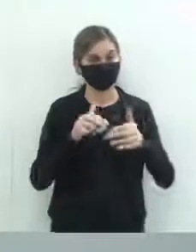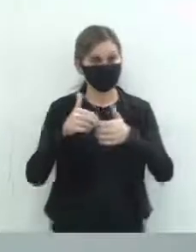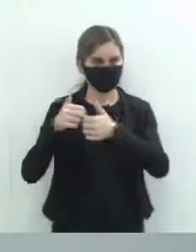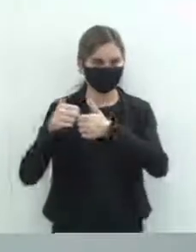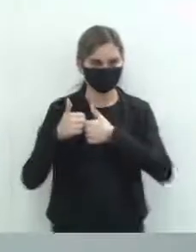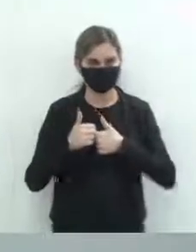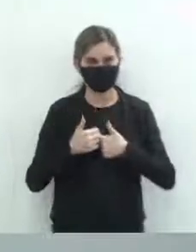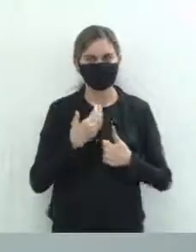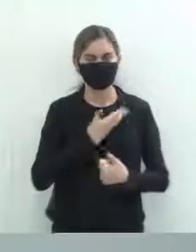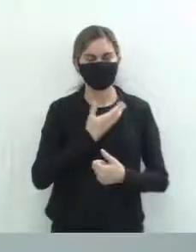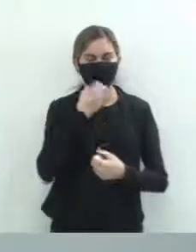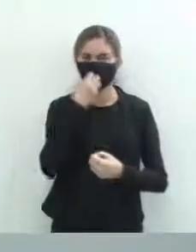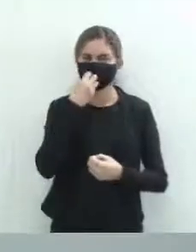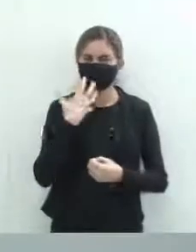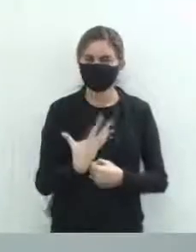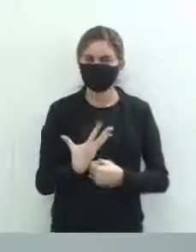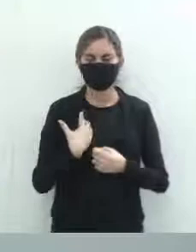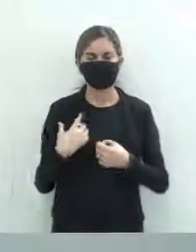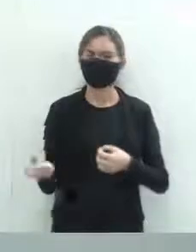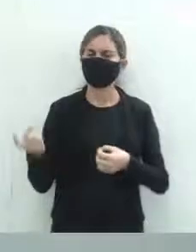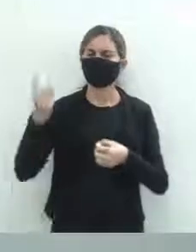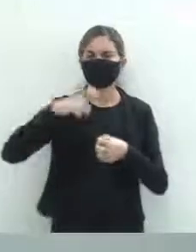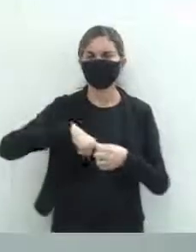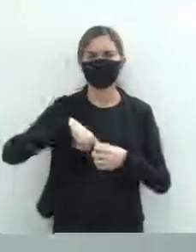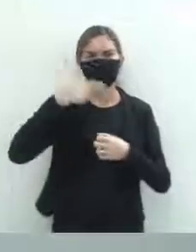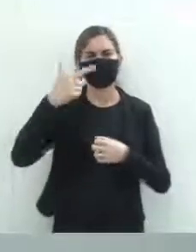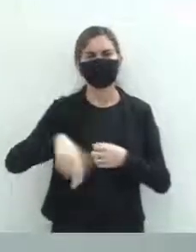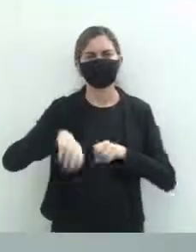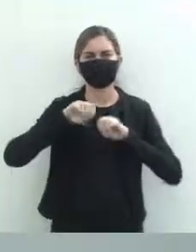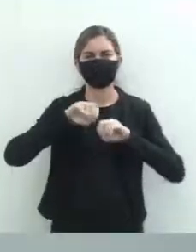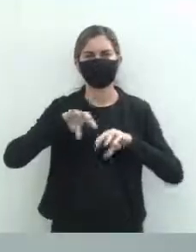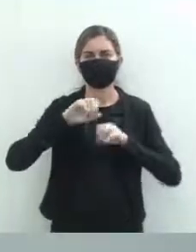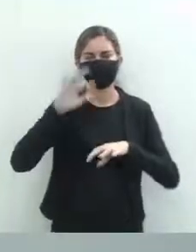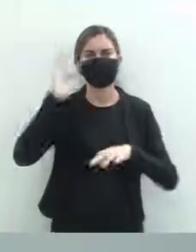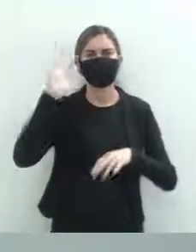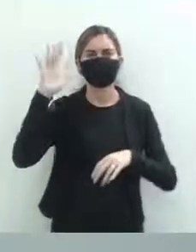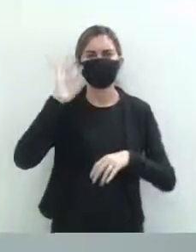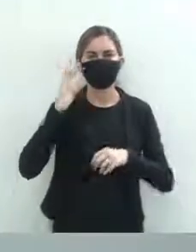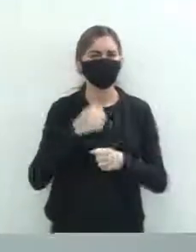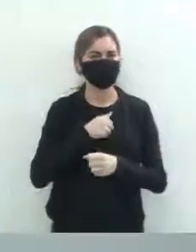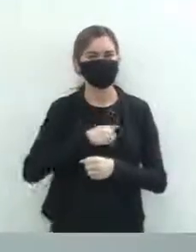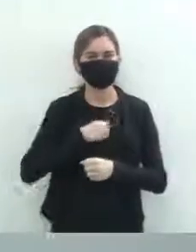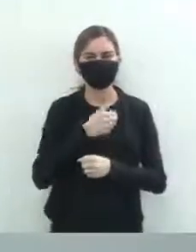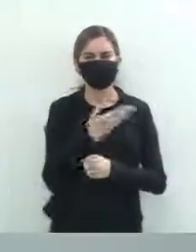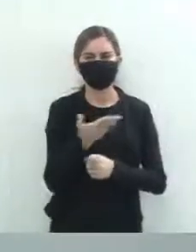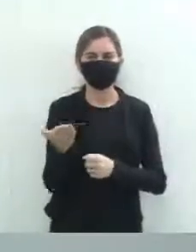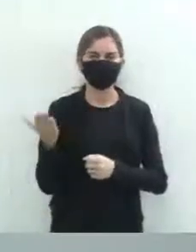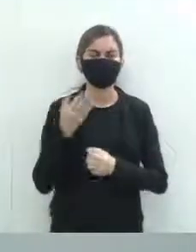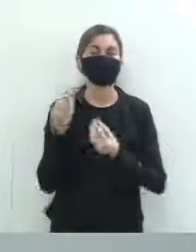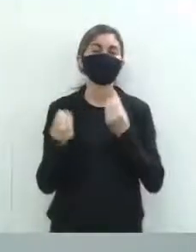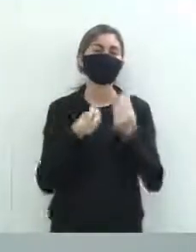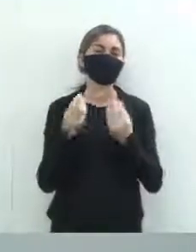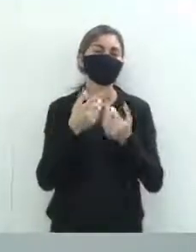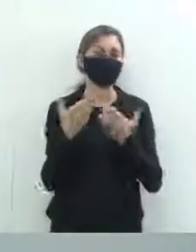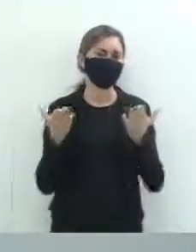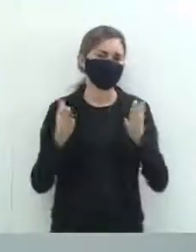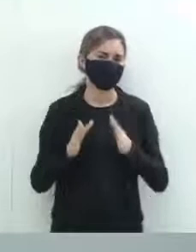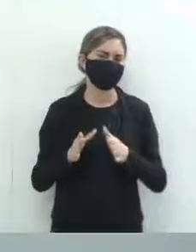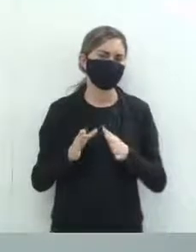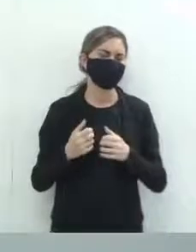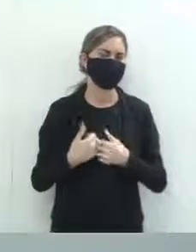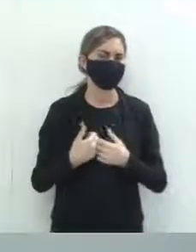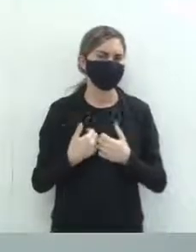Olá, amigos, tudo bom? Estamos de volta para mais uma aula de filosofia. Saudades de vocês, hein? Como é que vocês estão?